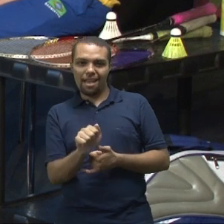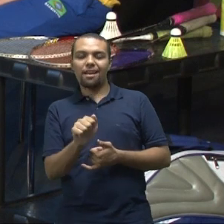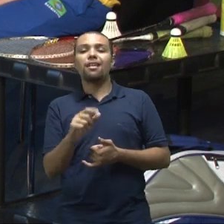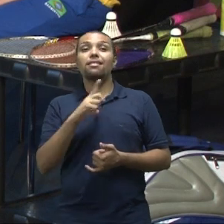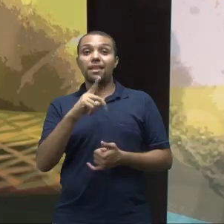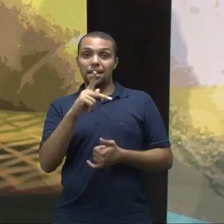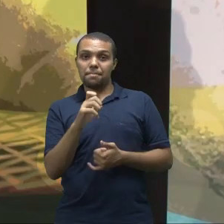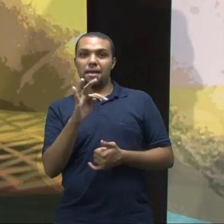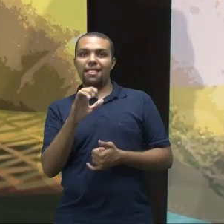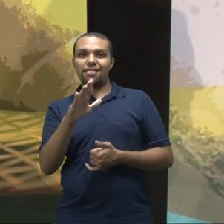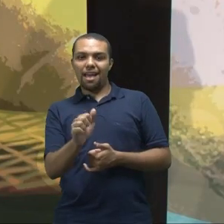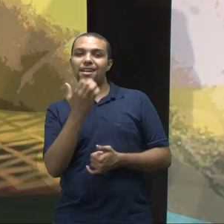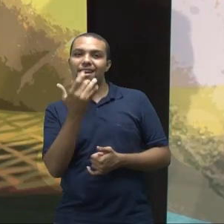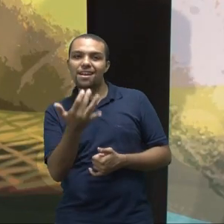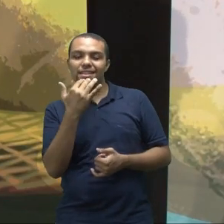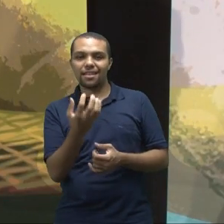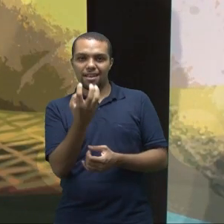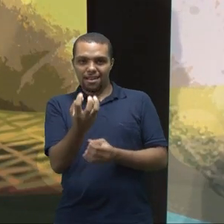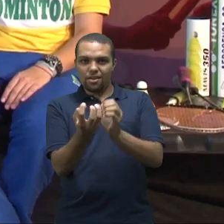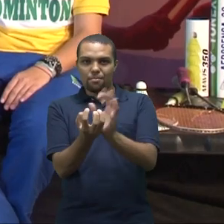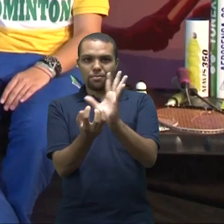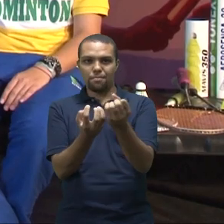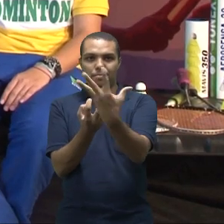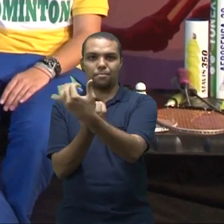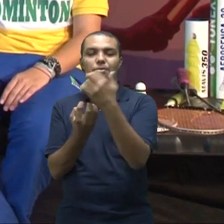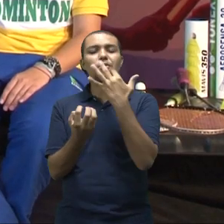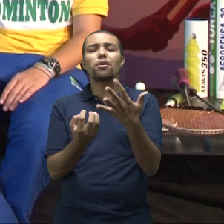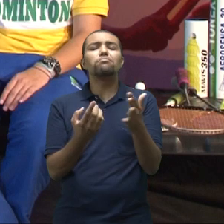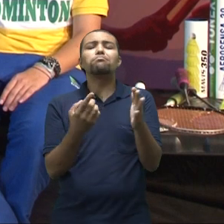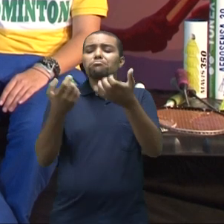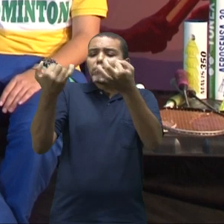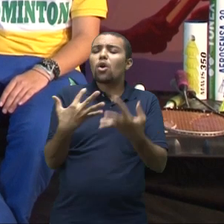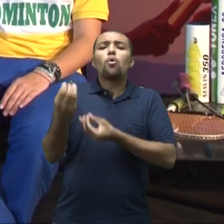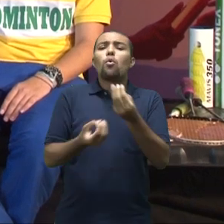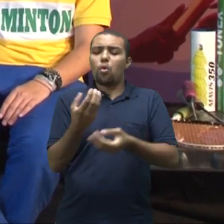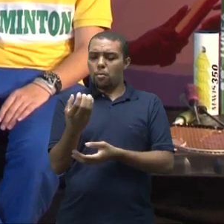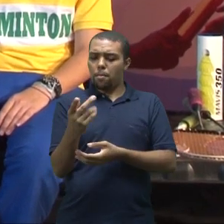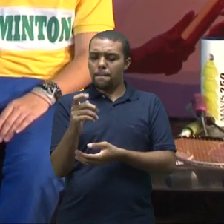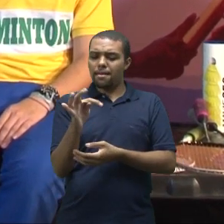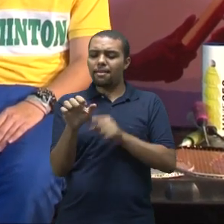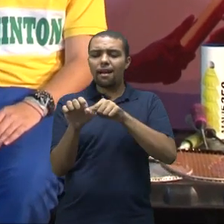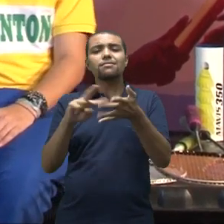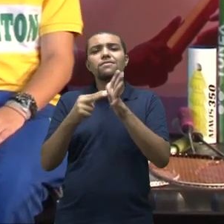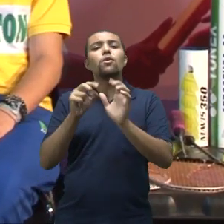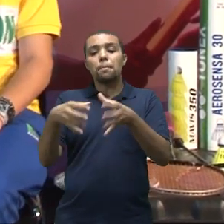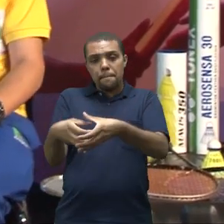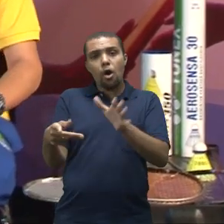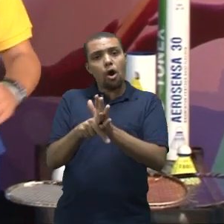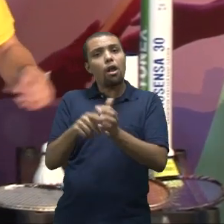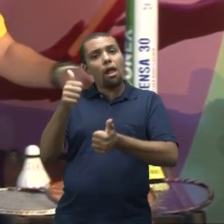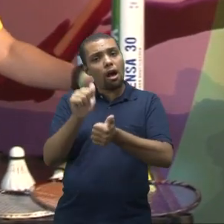diferente, né? Tem até aquela peteca coloridinha, com a peninha tudo coloridinha. Me explica um pouquinho da peteca, né? Que é a bola